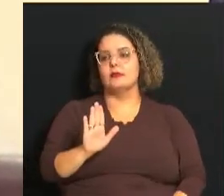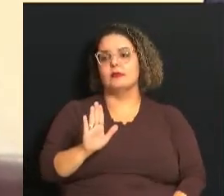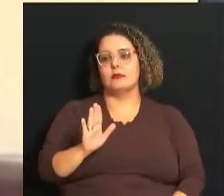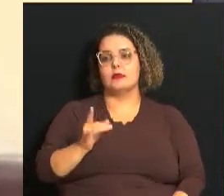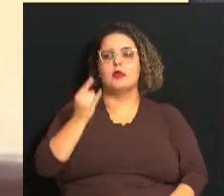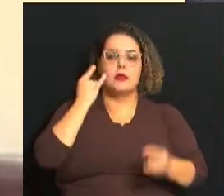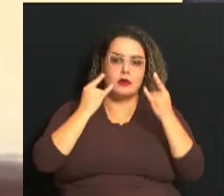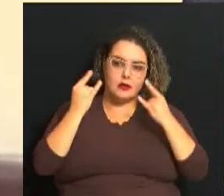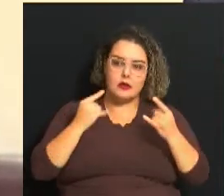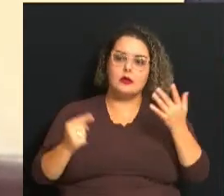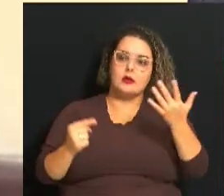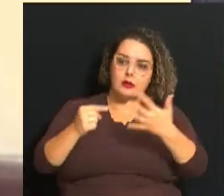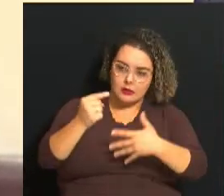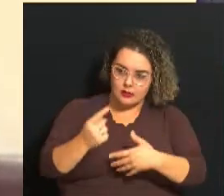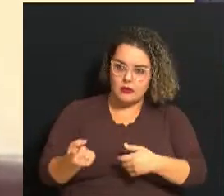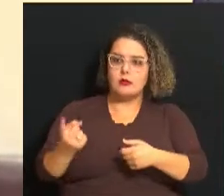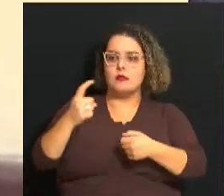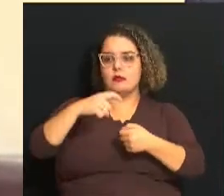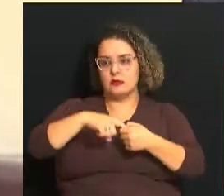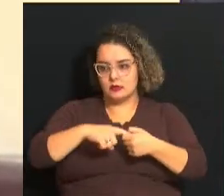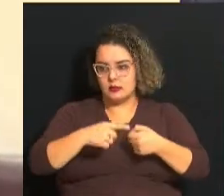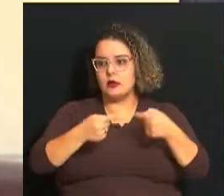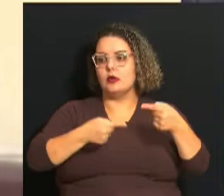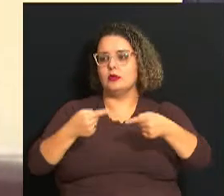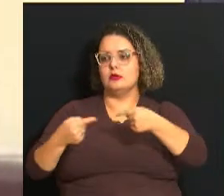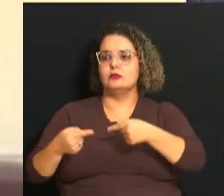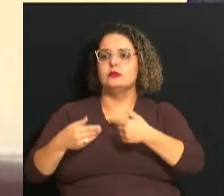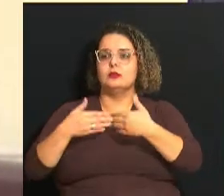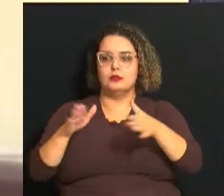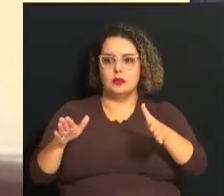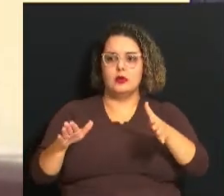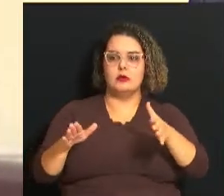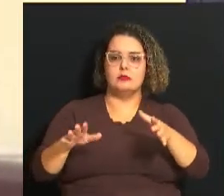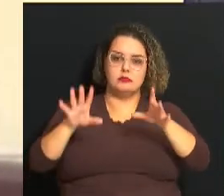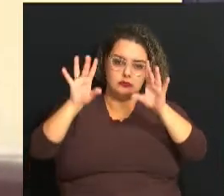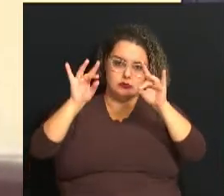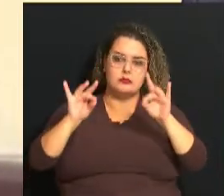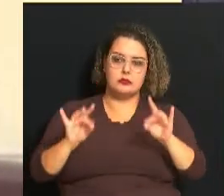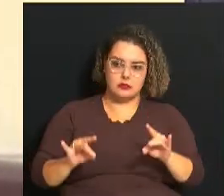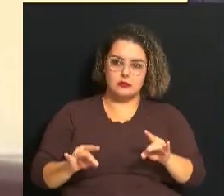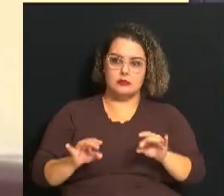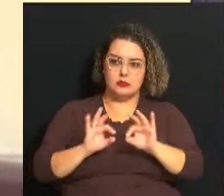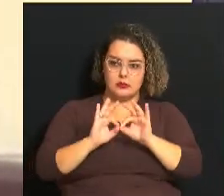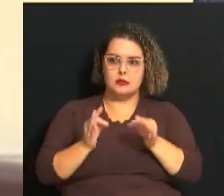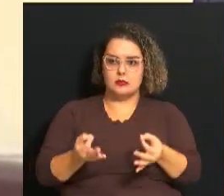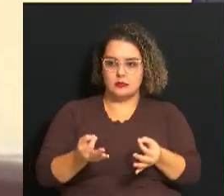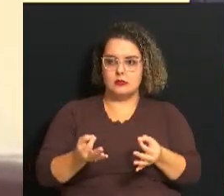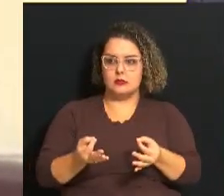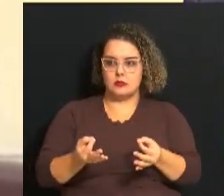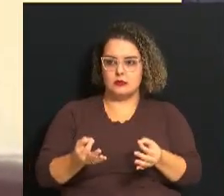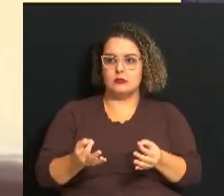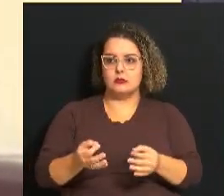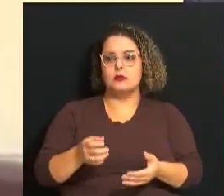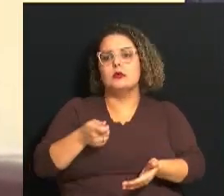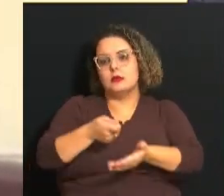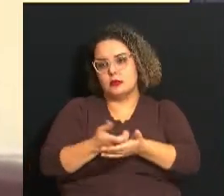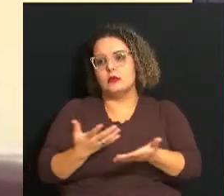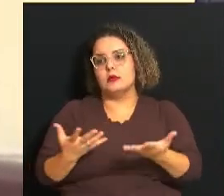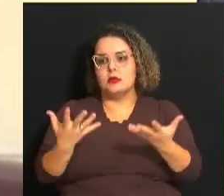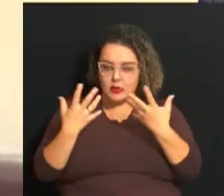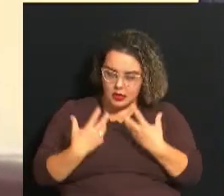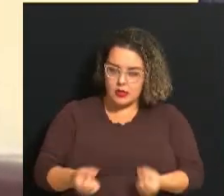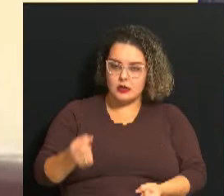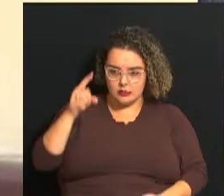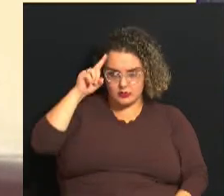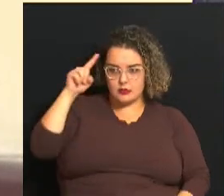se interessar por um desses pontos e pode voltar depois e fazer um abrir um desses ponto específico para tentar exemplificar a trazer alguns casos concretos que a gente recebe no dia a